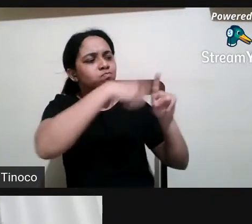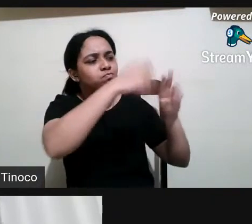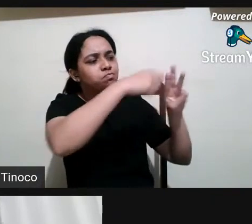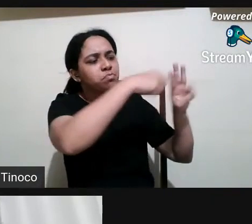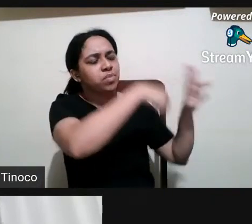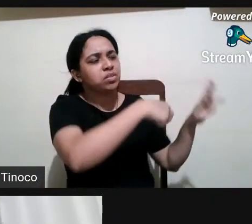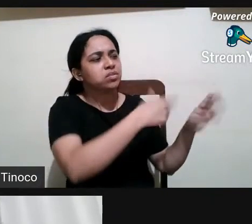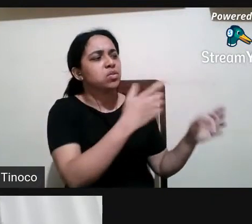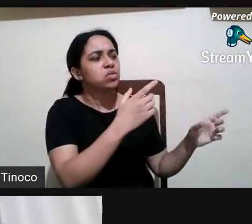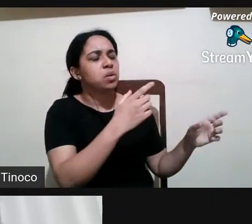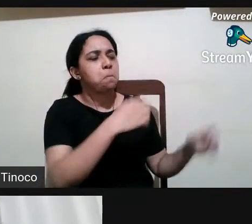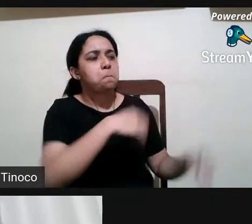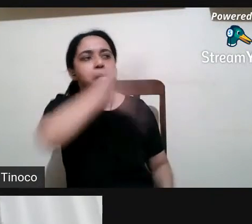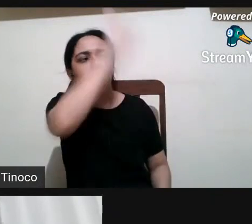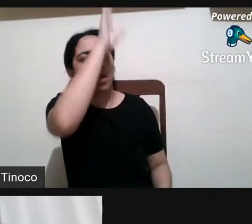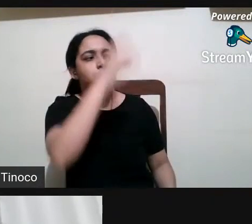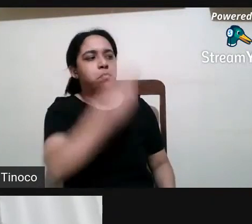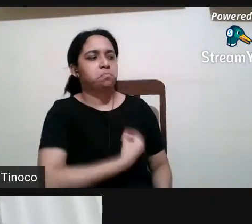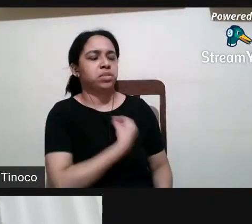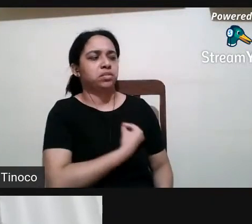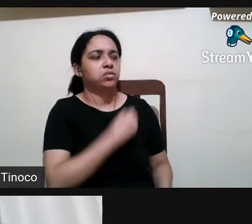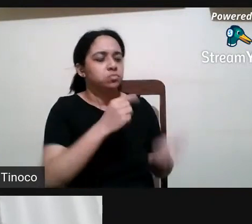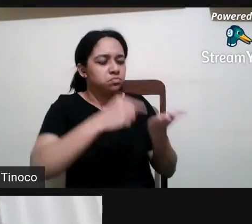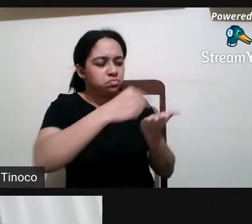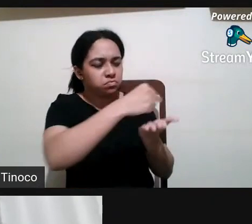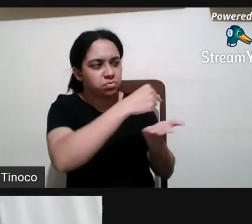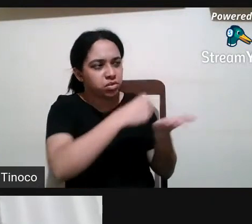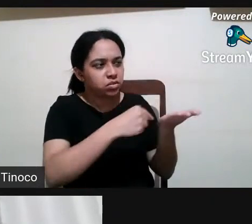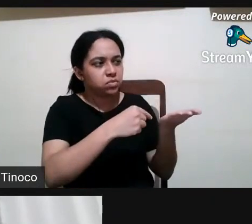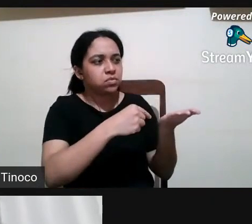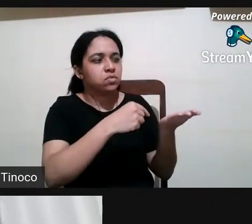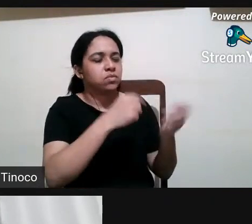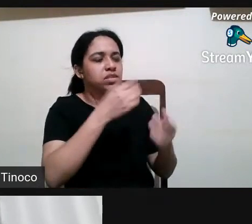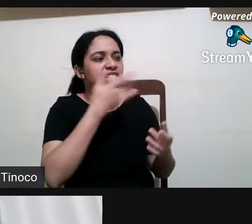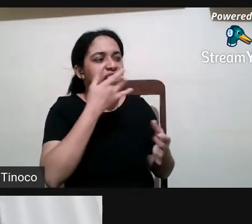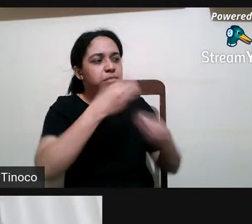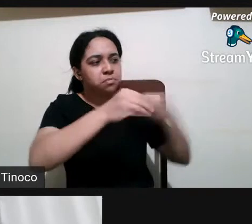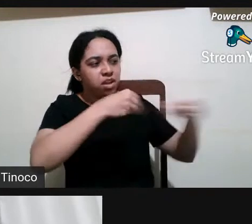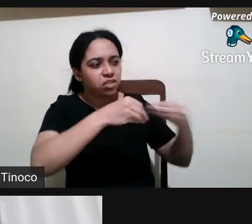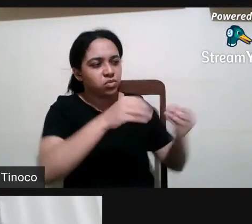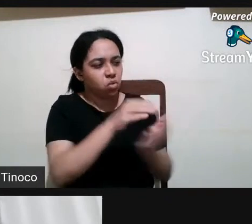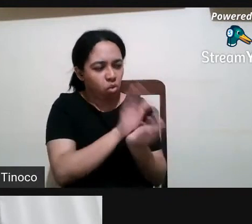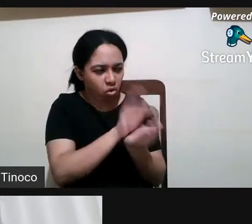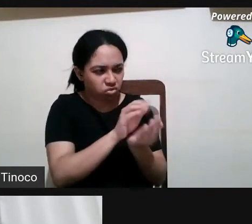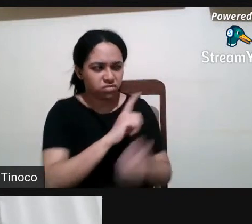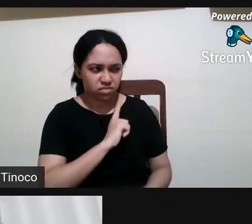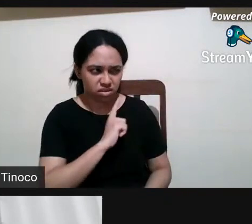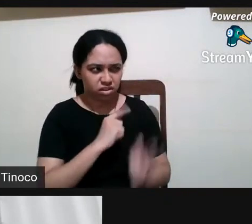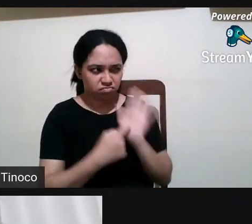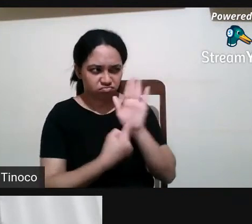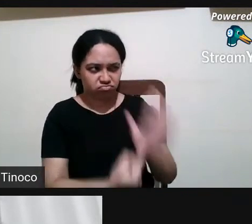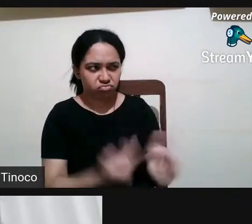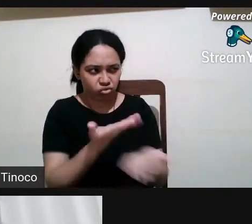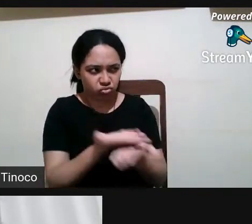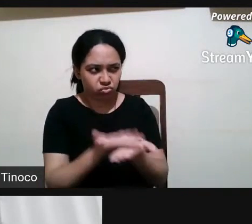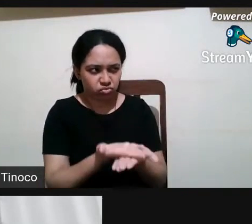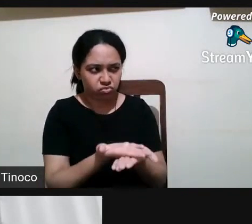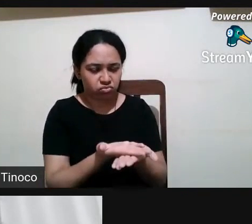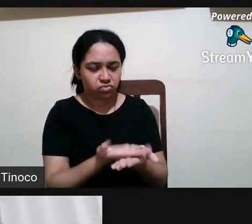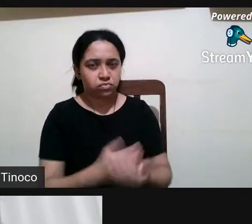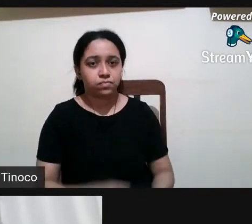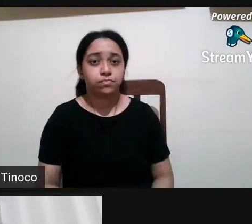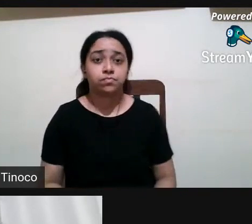mais concentração de microplástico nas ostras? Tem algum estudo com isso? Então, a